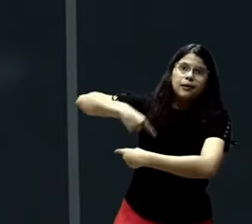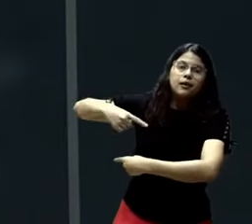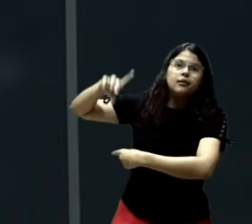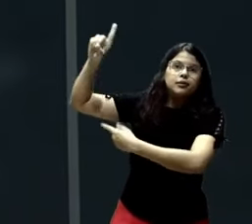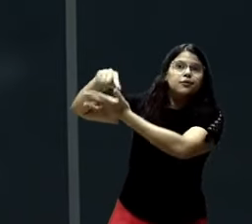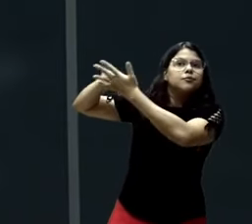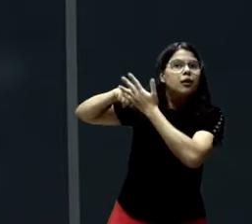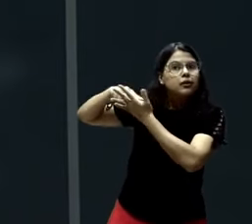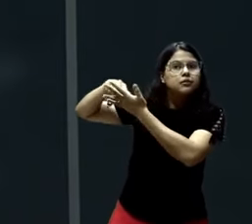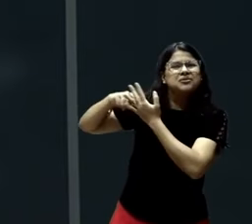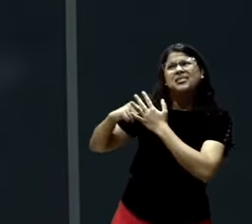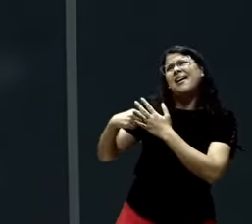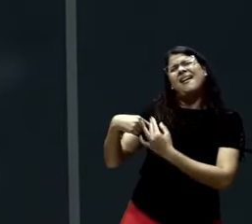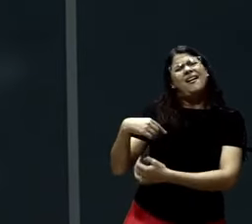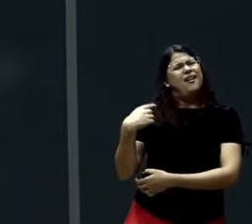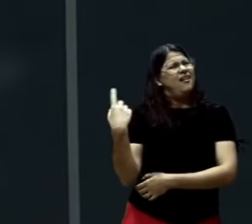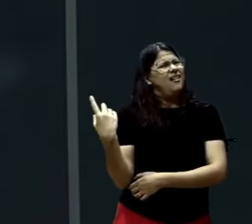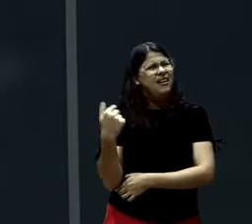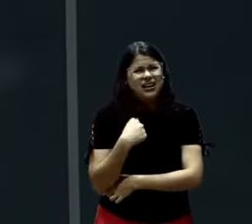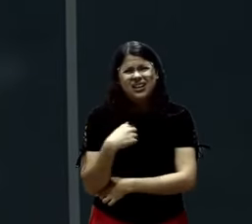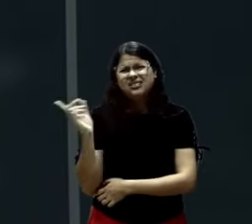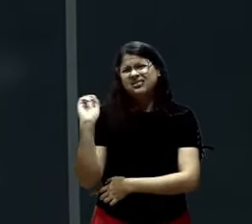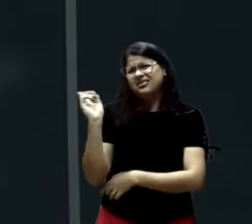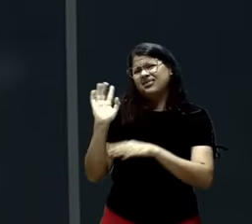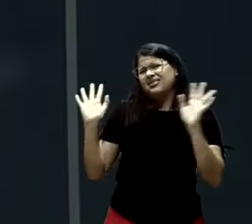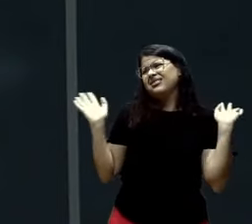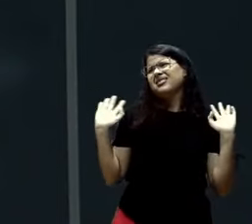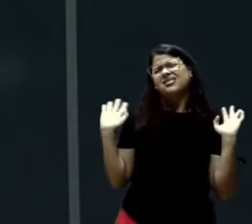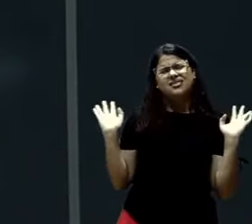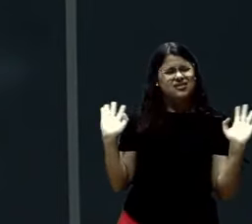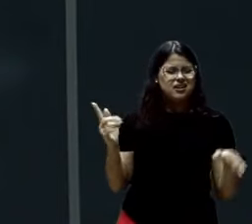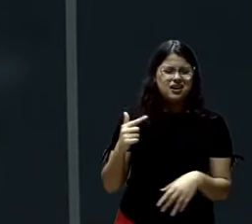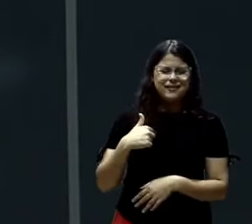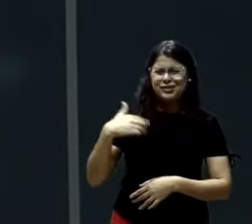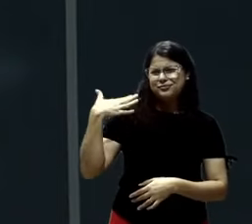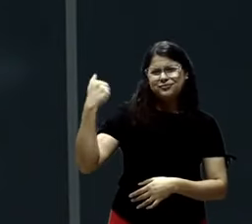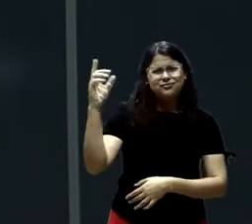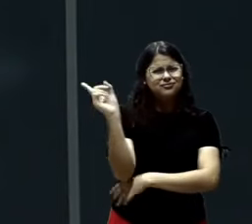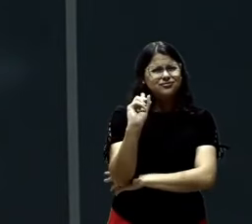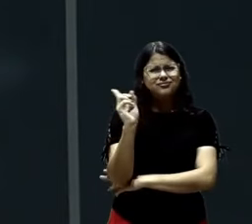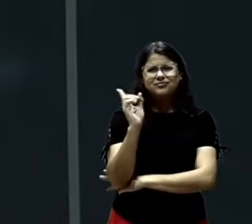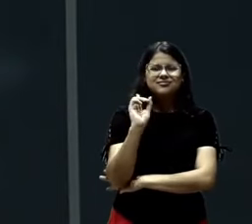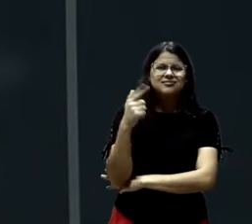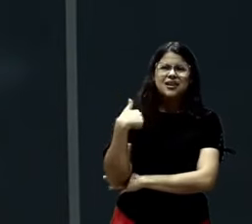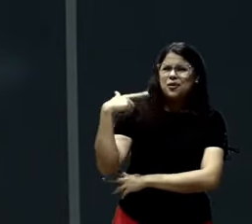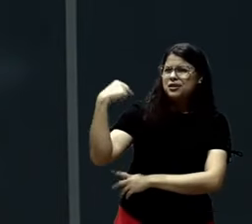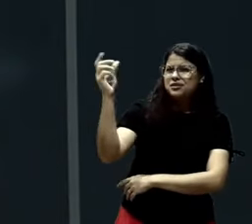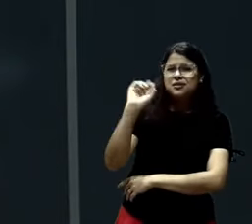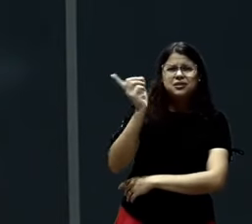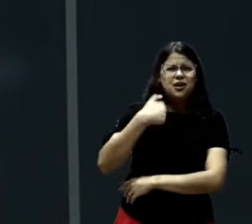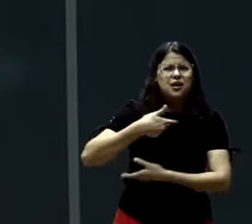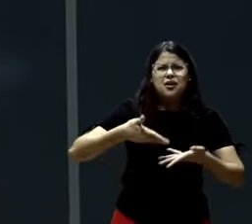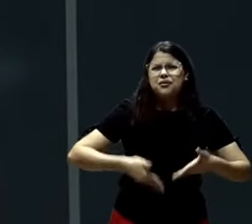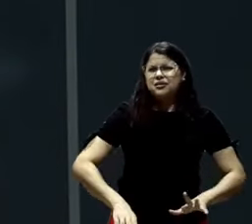fazendo, e a gente dizendo assim: Deus, esse não é o meu chamado. Deus, eu não sou para isso, eu não nasci